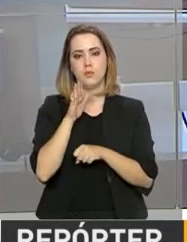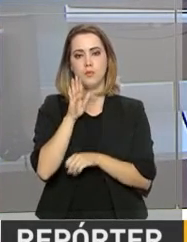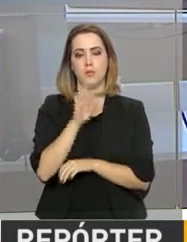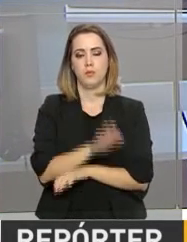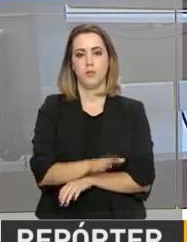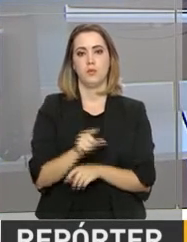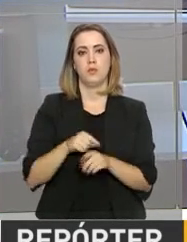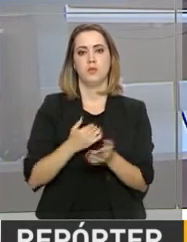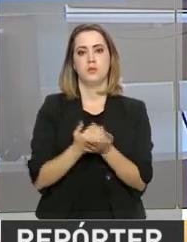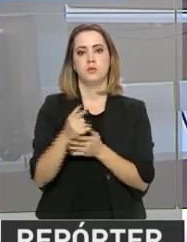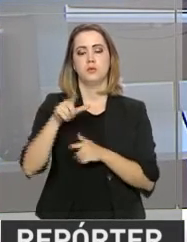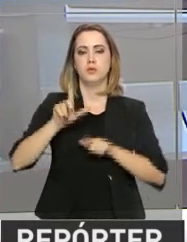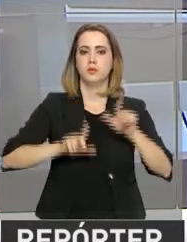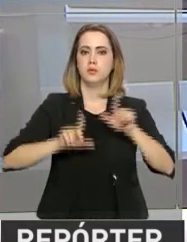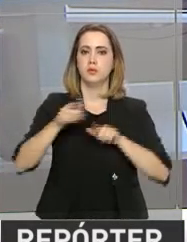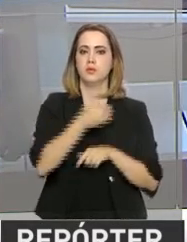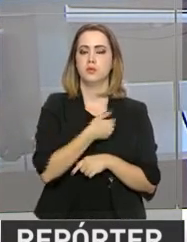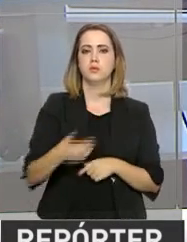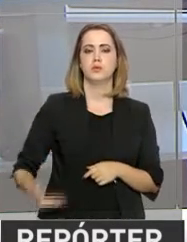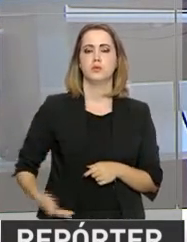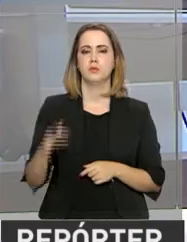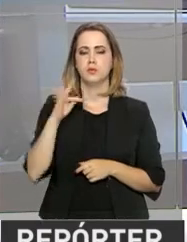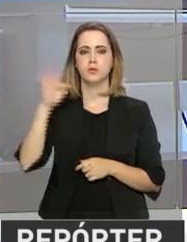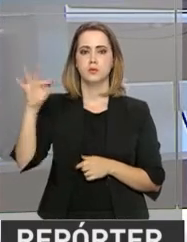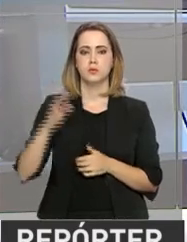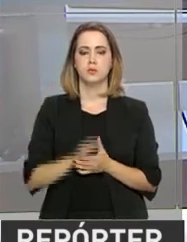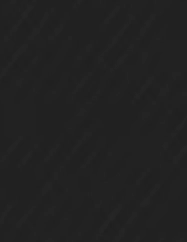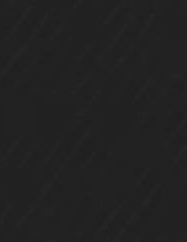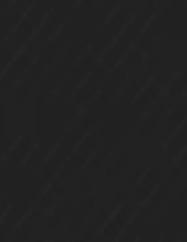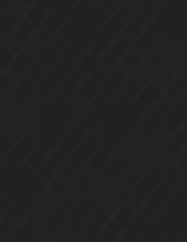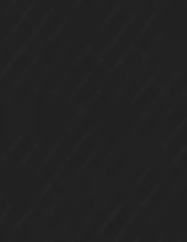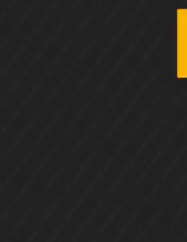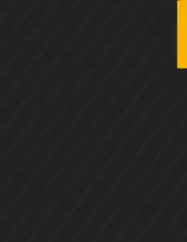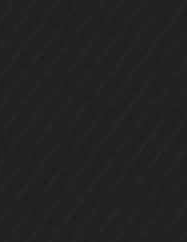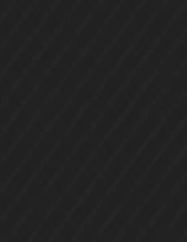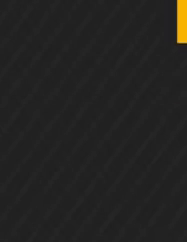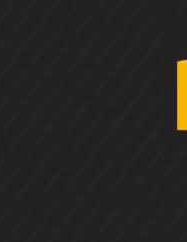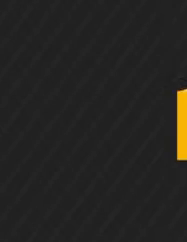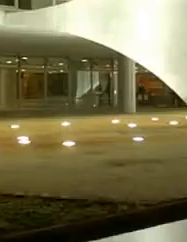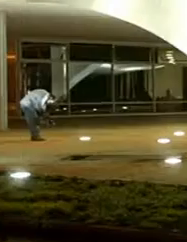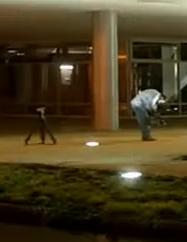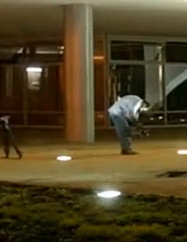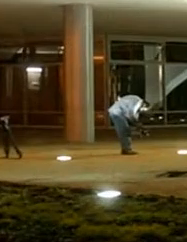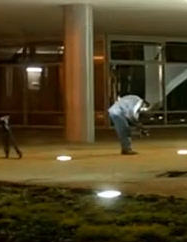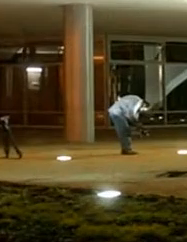boa tarde para você e continue com a gente. NBR, a TV do Governo Federal.